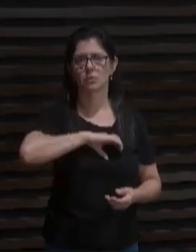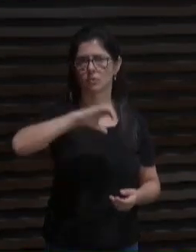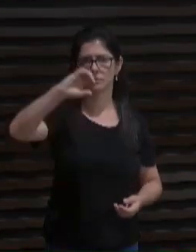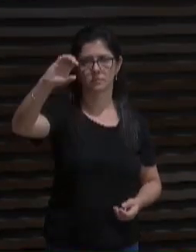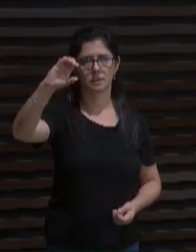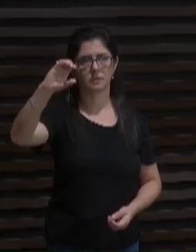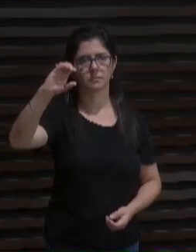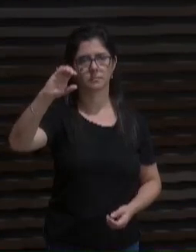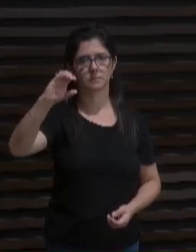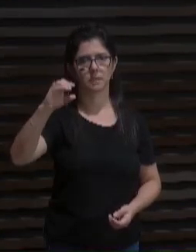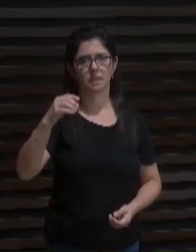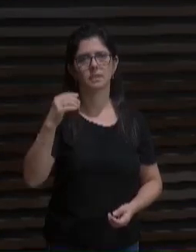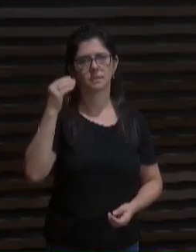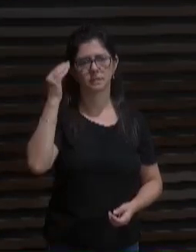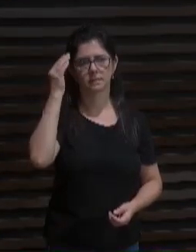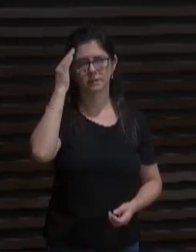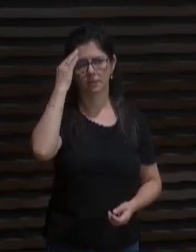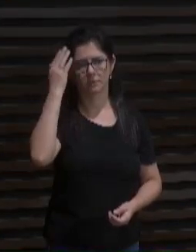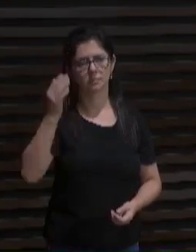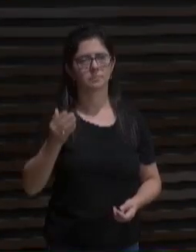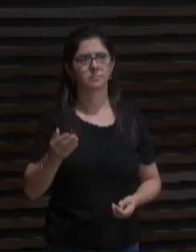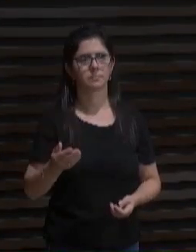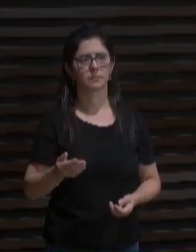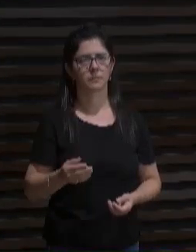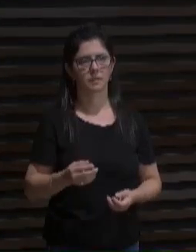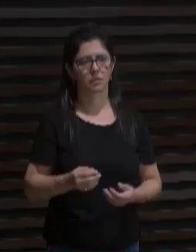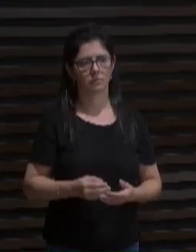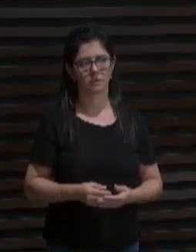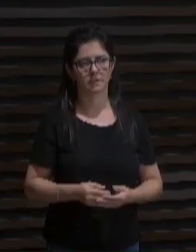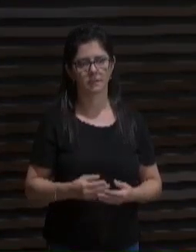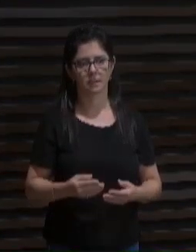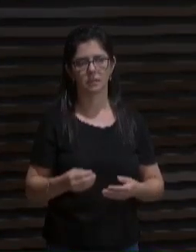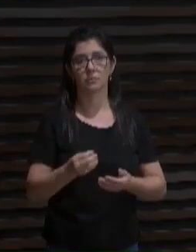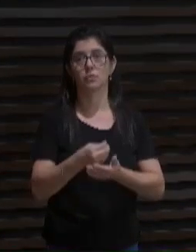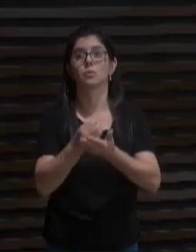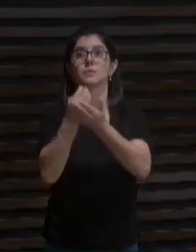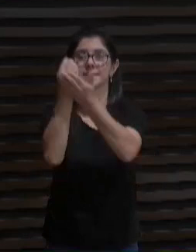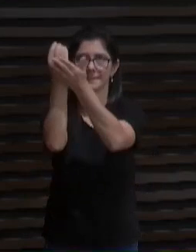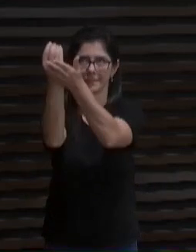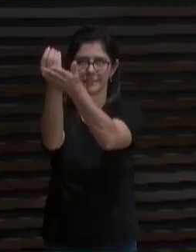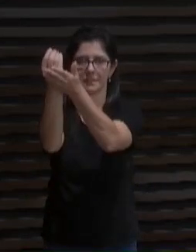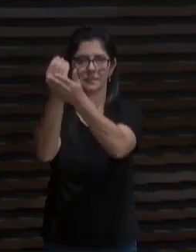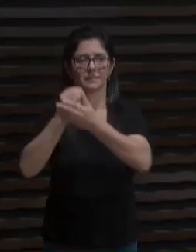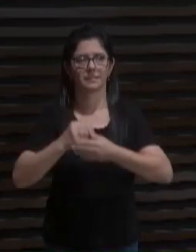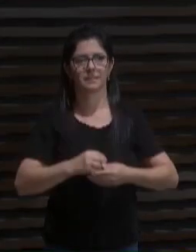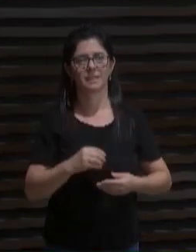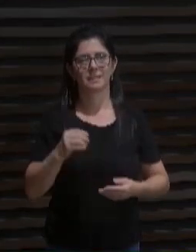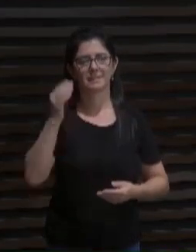Aí sabe o que você faz com essa petição? Você entrega. Aí quando você entrega, meu irmão, você sabe o que você